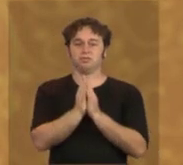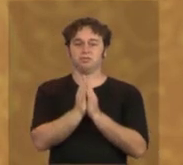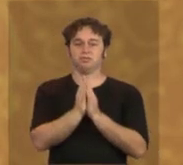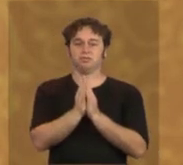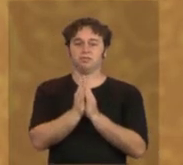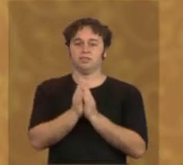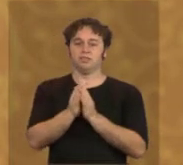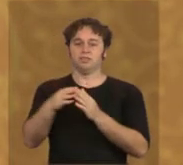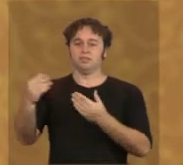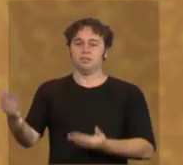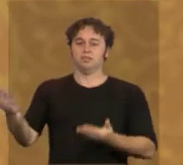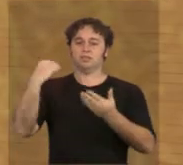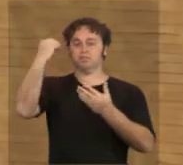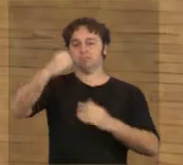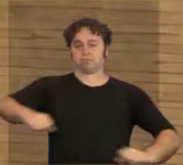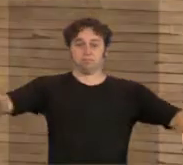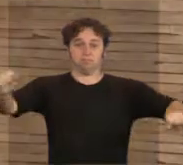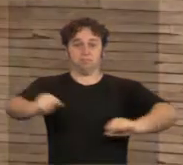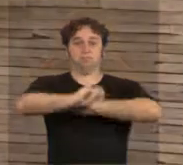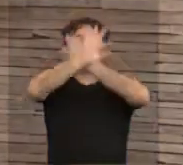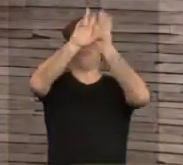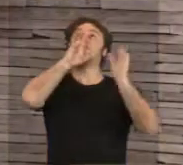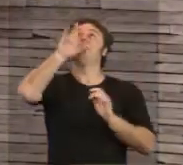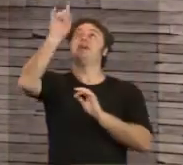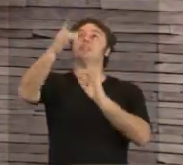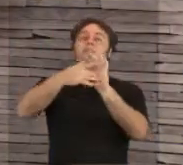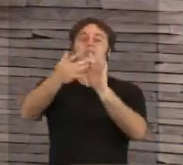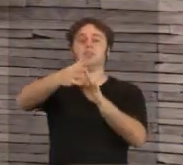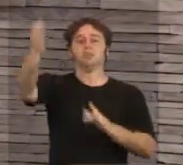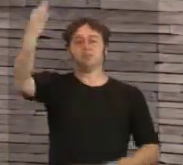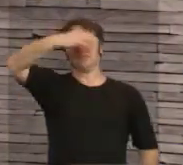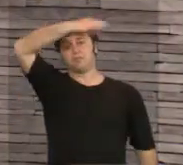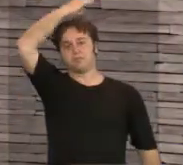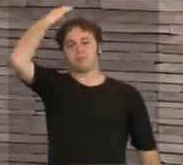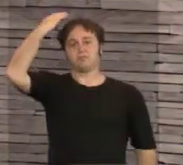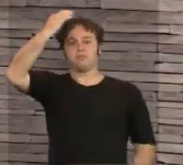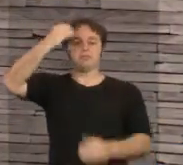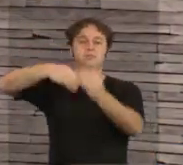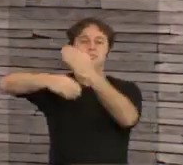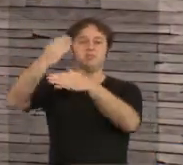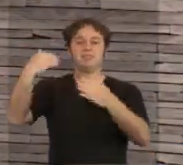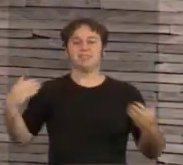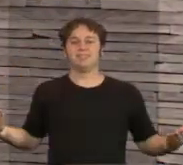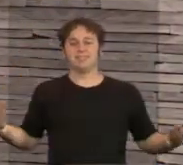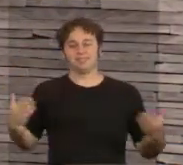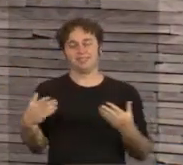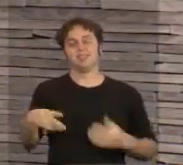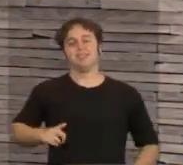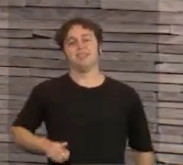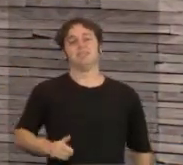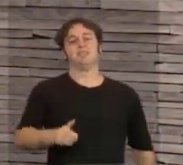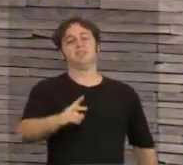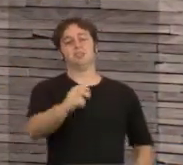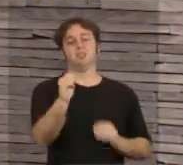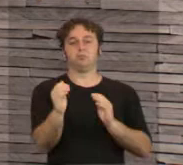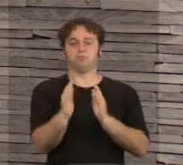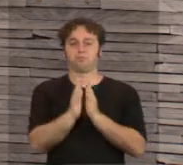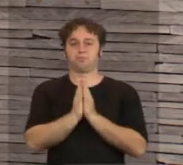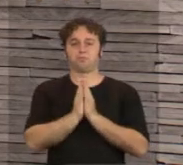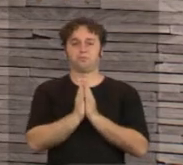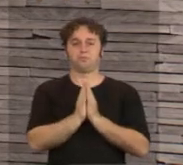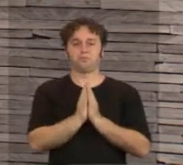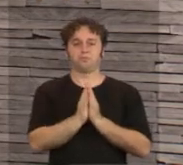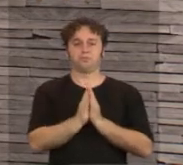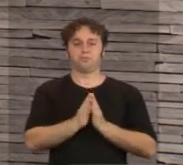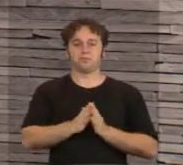nossa morte. Amém. Glória ao Pai, ao Filho e ao Espírito Santo. Assim como era no princípio, agora e